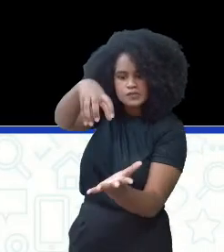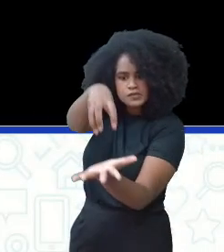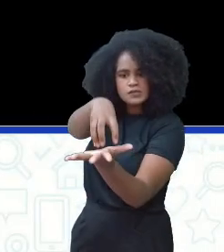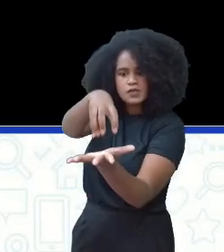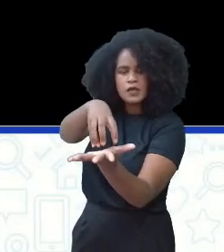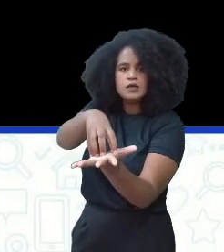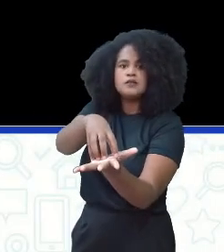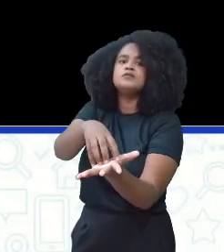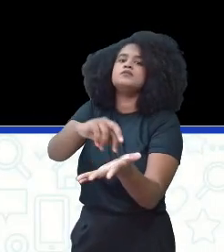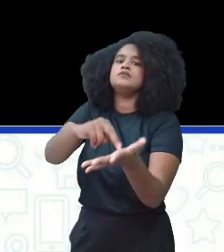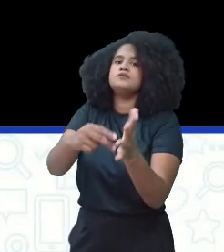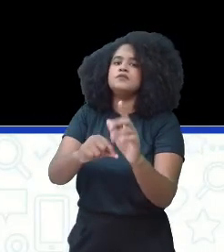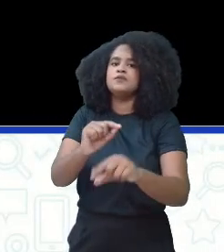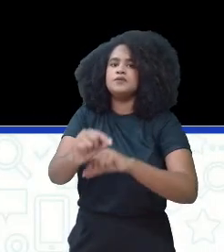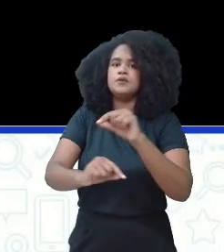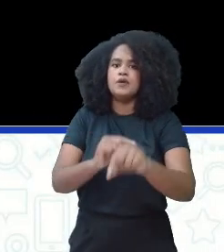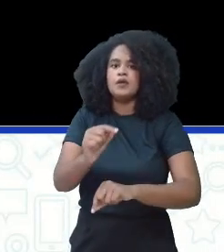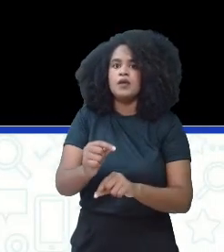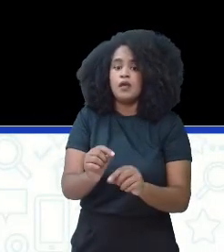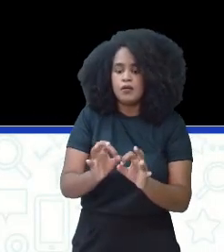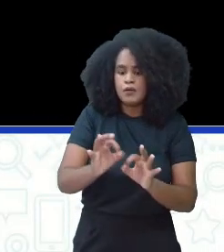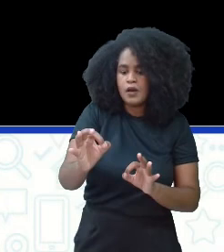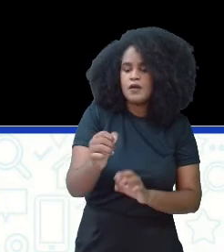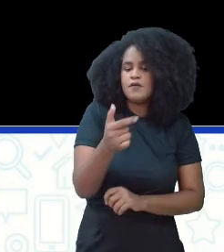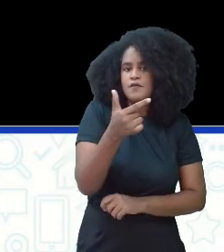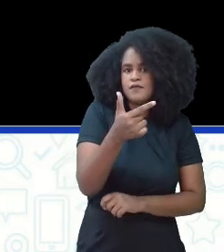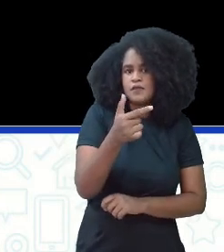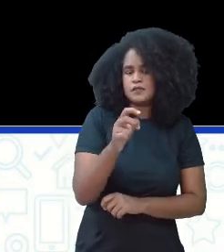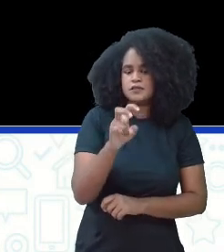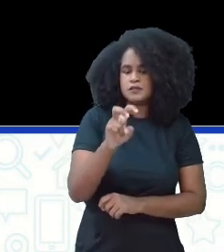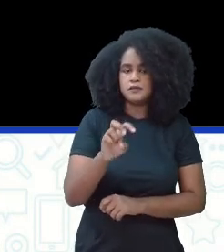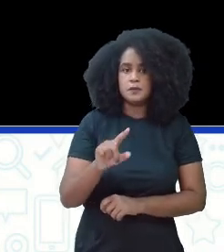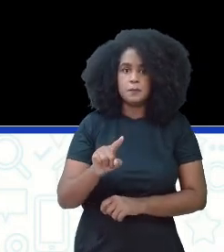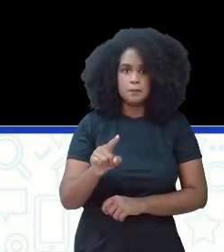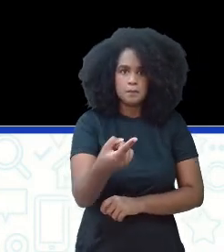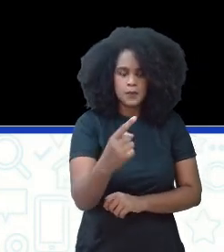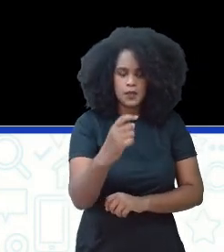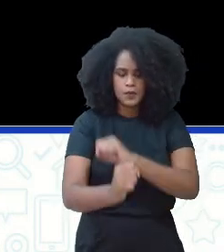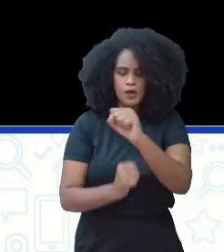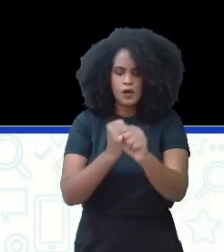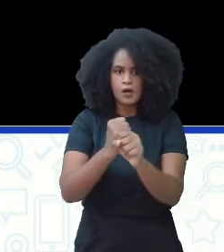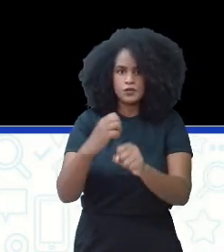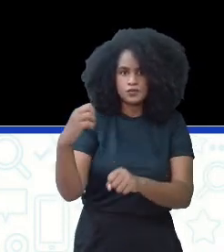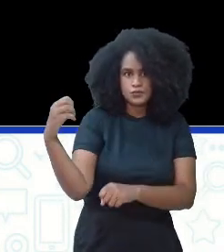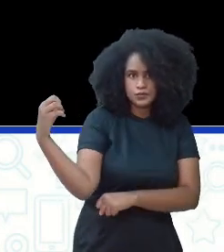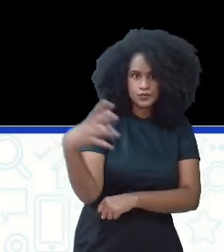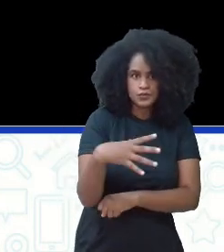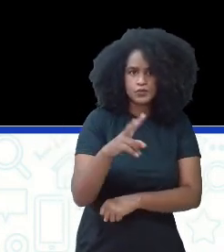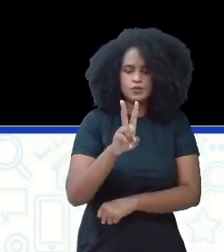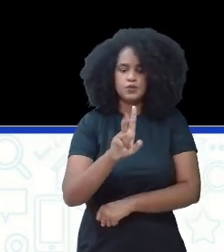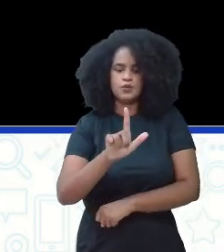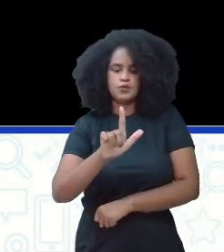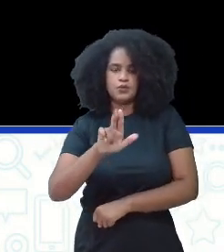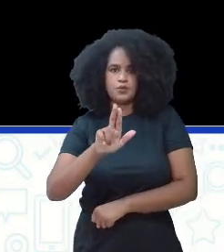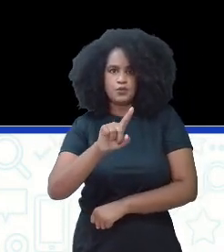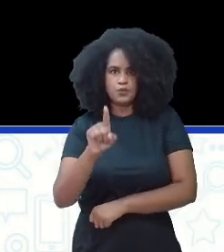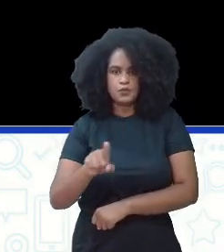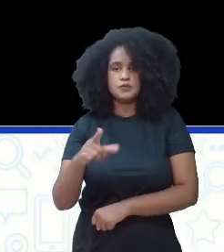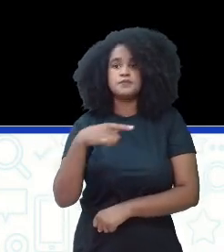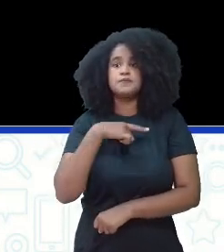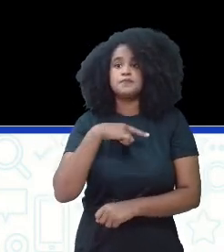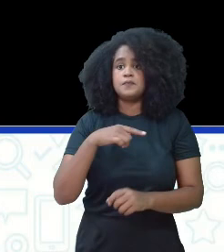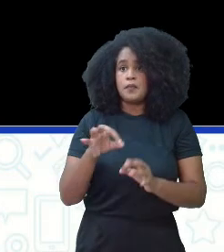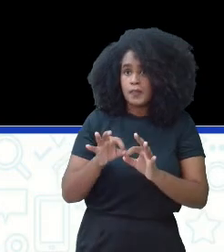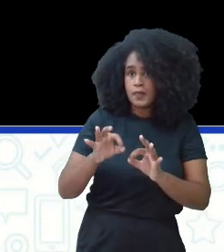olha, demora muito, hein? É muito distante para chegar, né? A gente tem aqui a estrela Sirius, que é relativamente